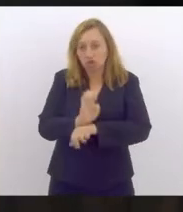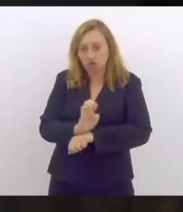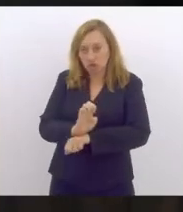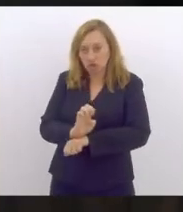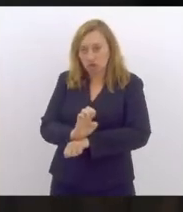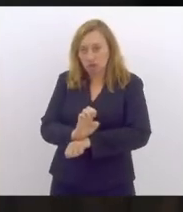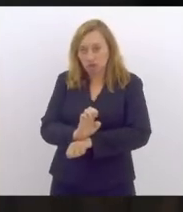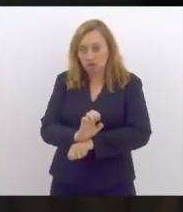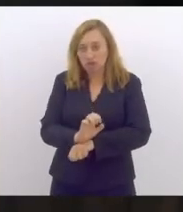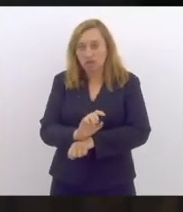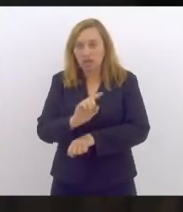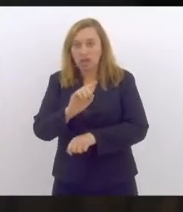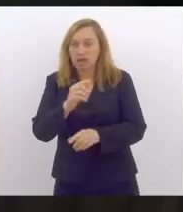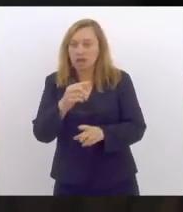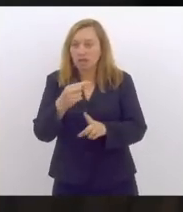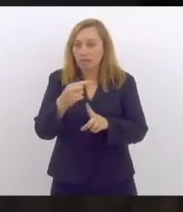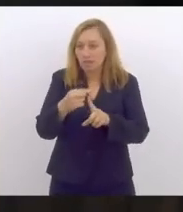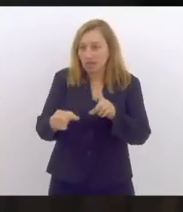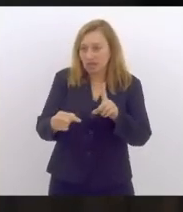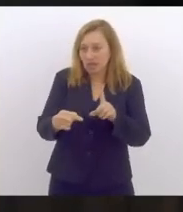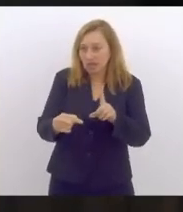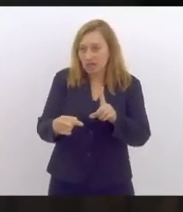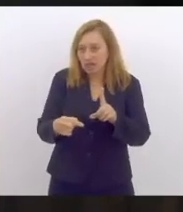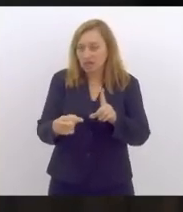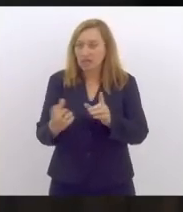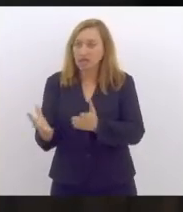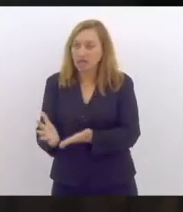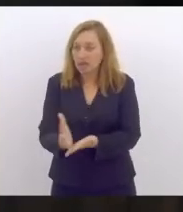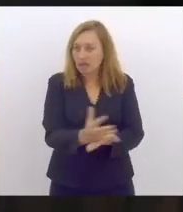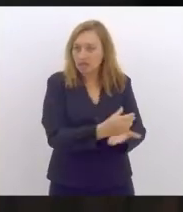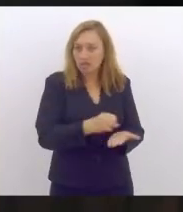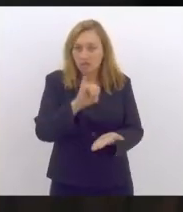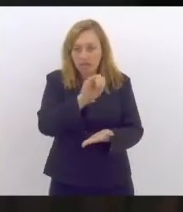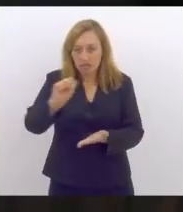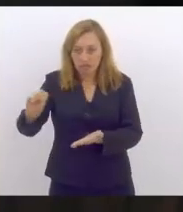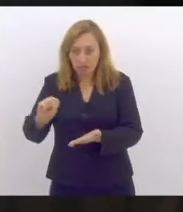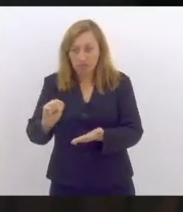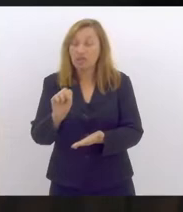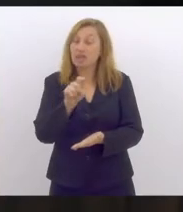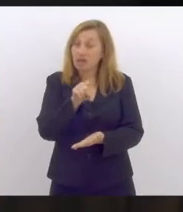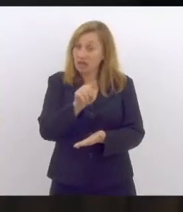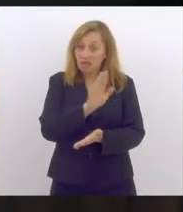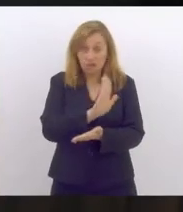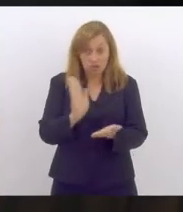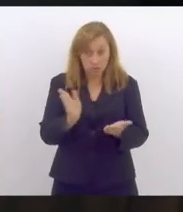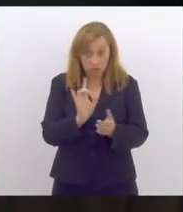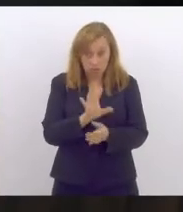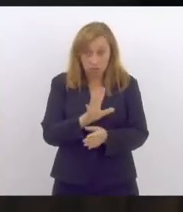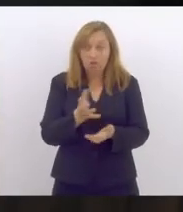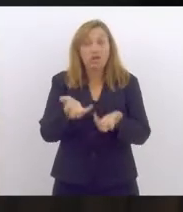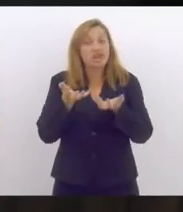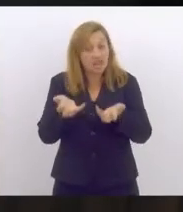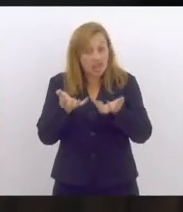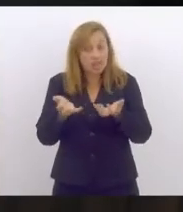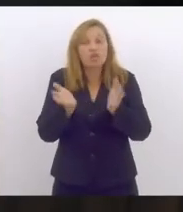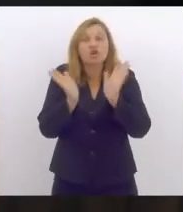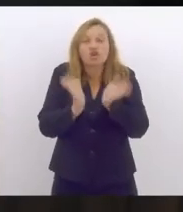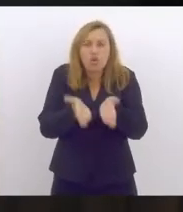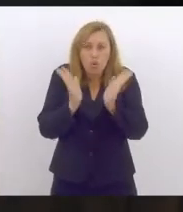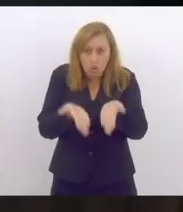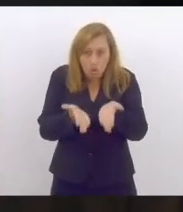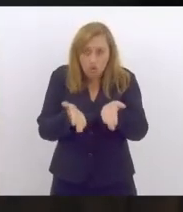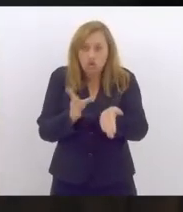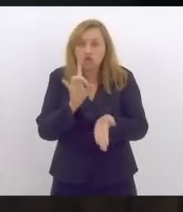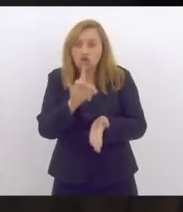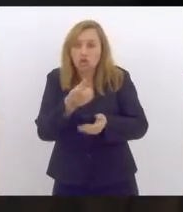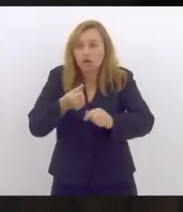em 0,5% da arrecadação do ICMS do ano anterior. Essa é a fixação da renúncia. O que a gente quer, que hoje só